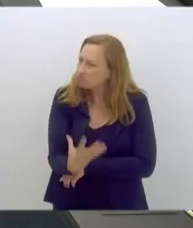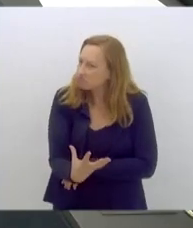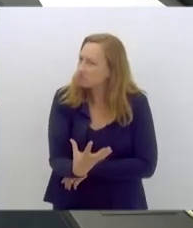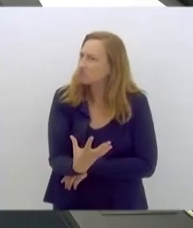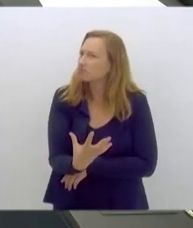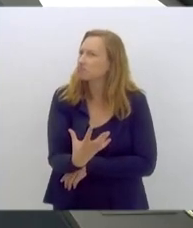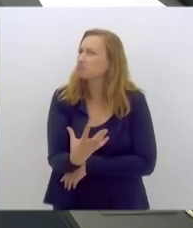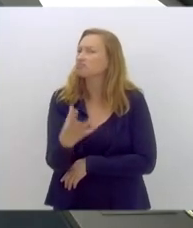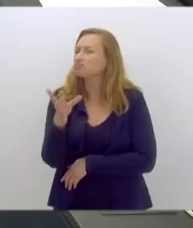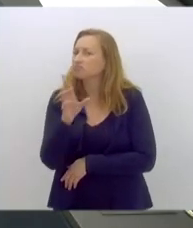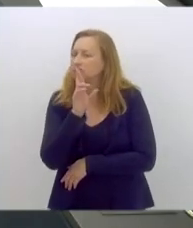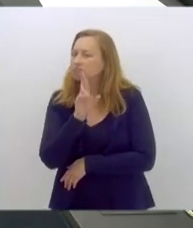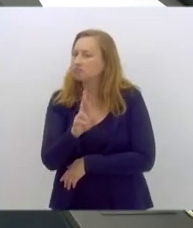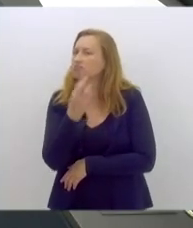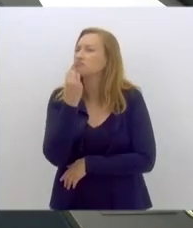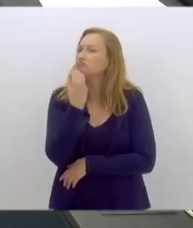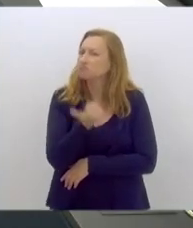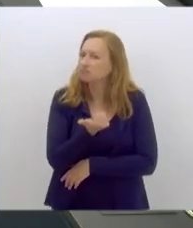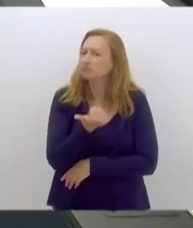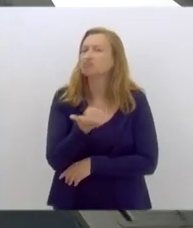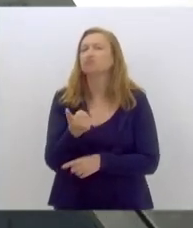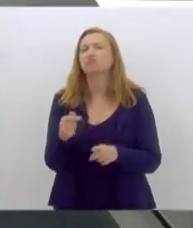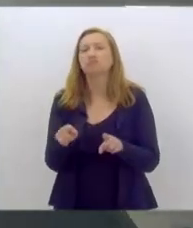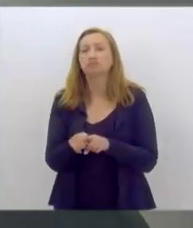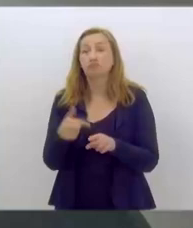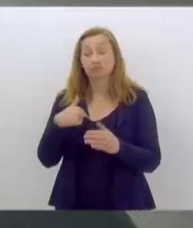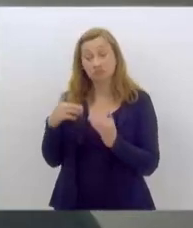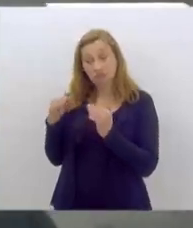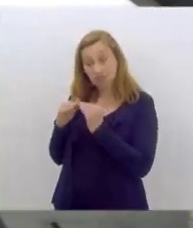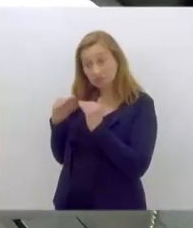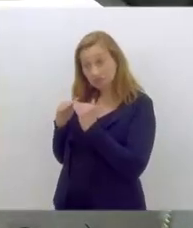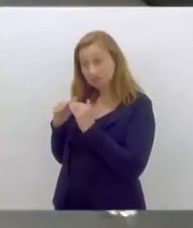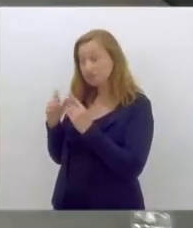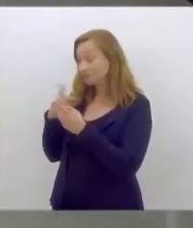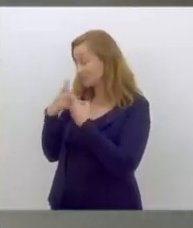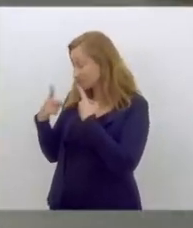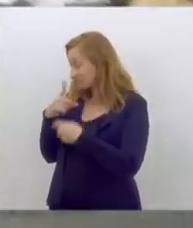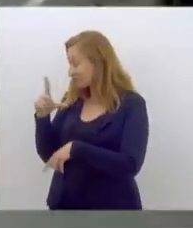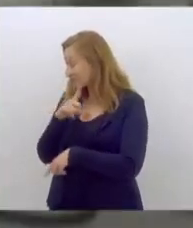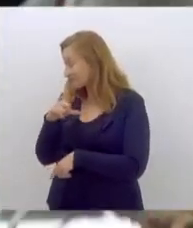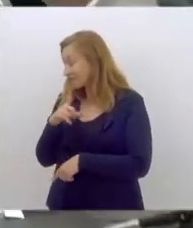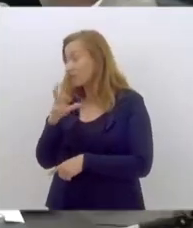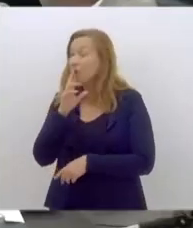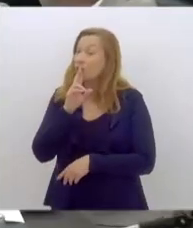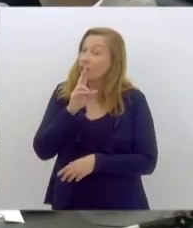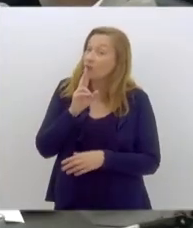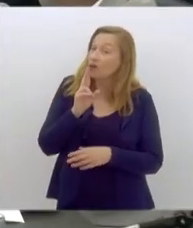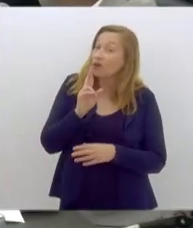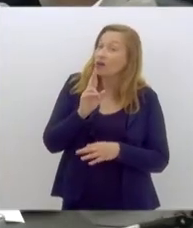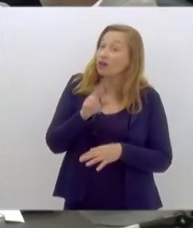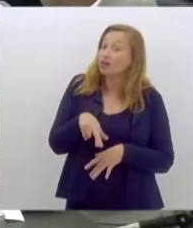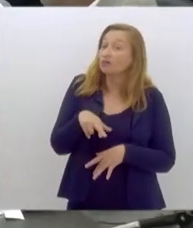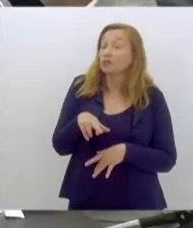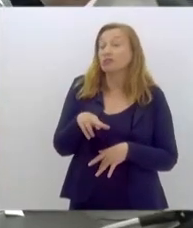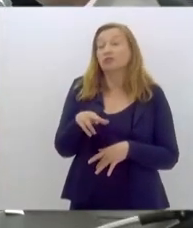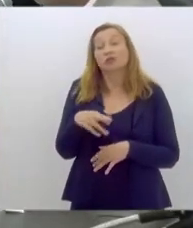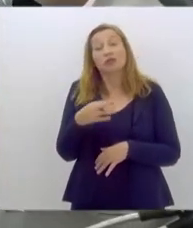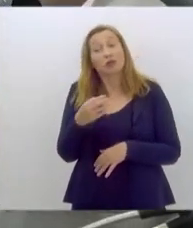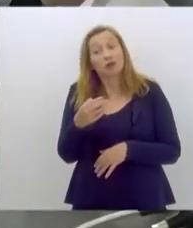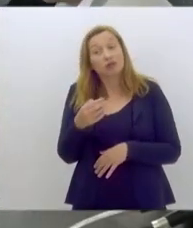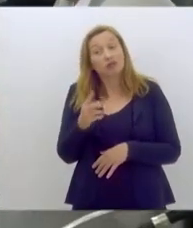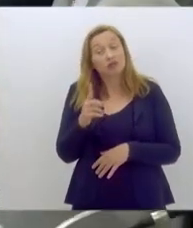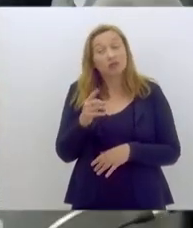dado como resultados positivos eu até concordo que o diálogo tem existido dos resultados é que não tem sido positivo